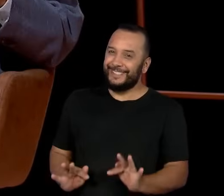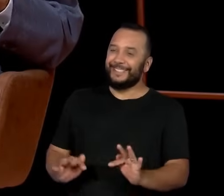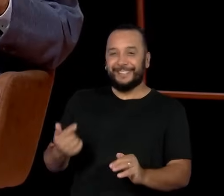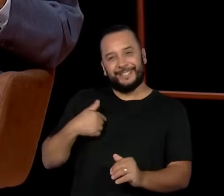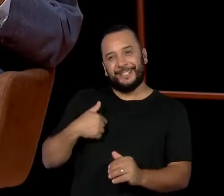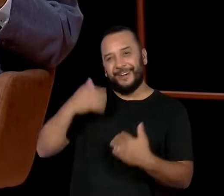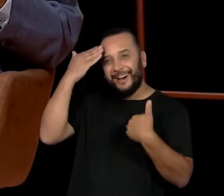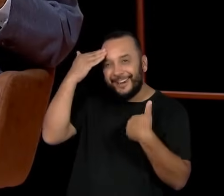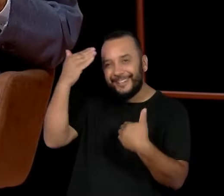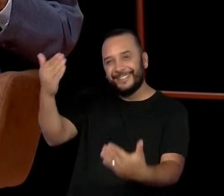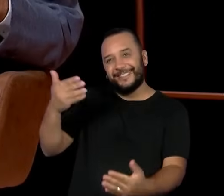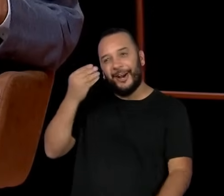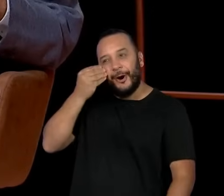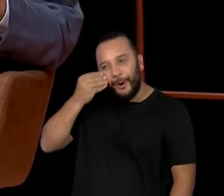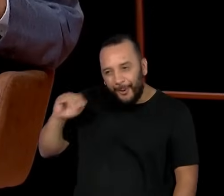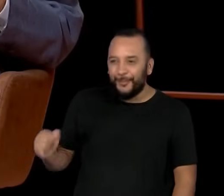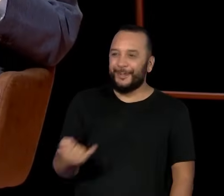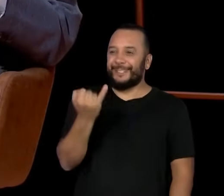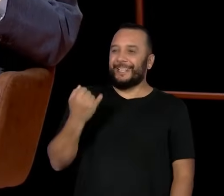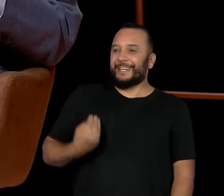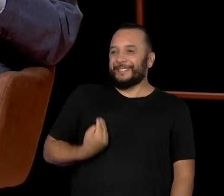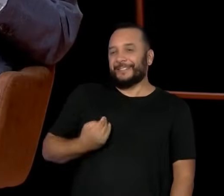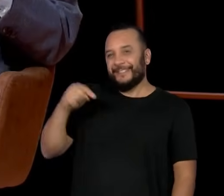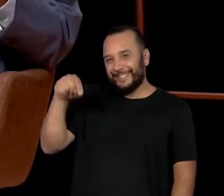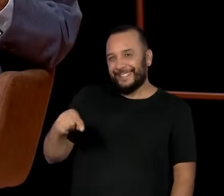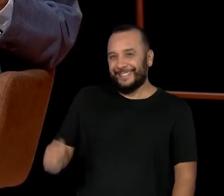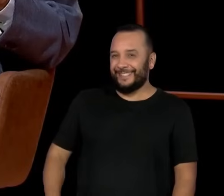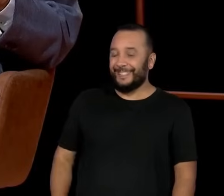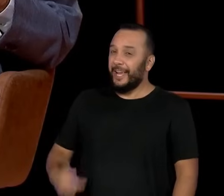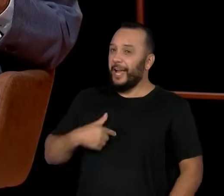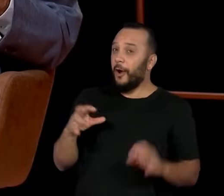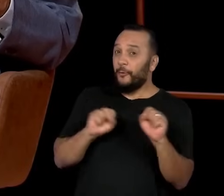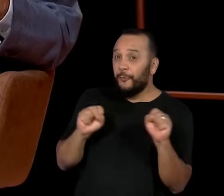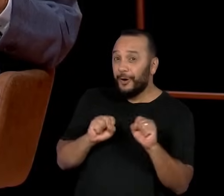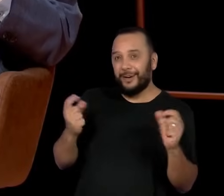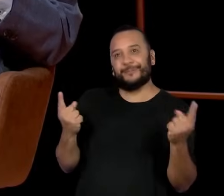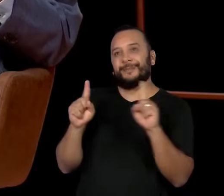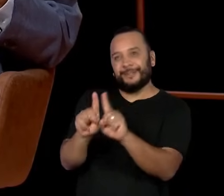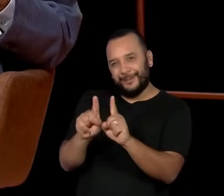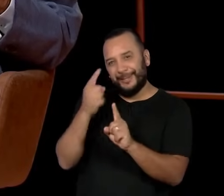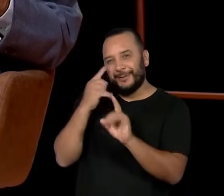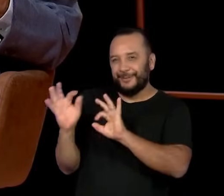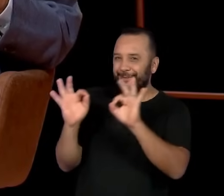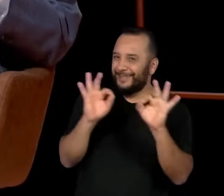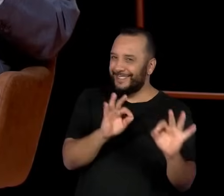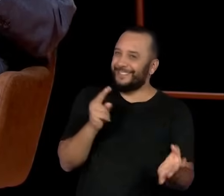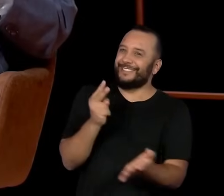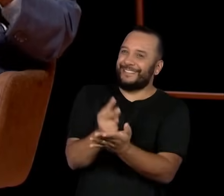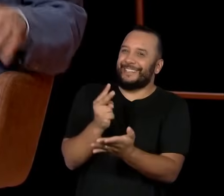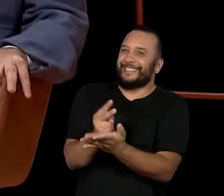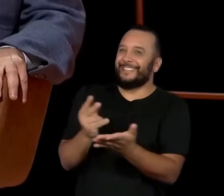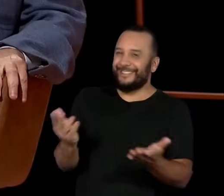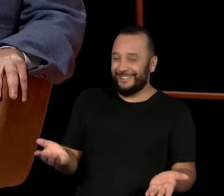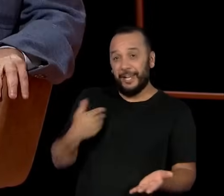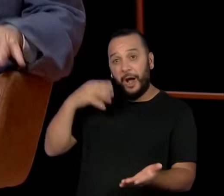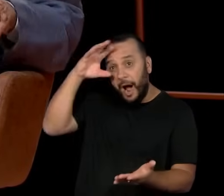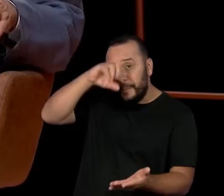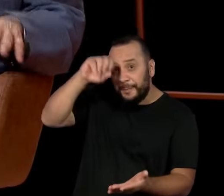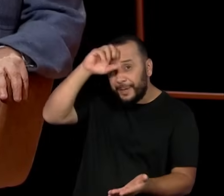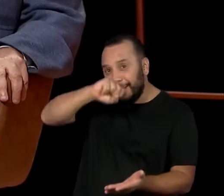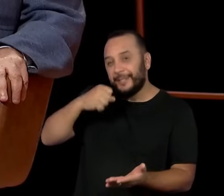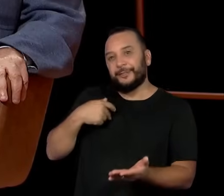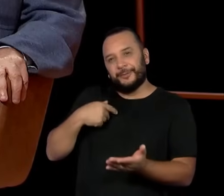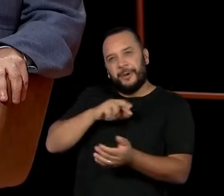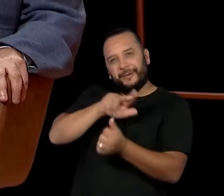muito agradecido pela oportunidade, pois sou um fã do programa, assisto sempre e aprendo muita coisa com o